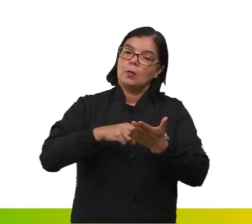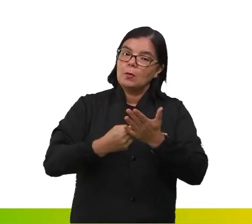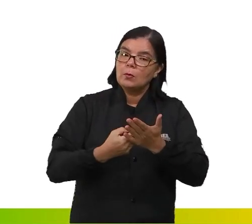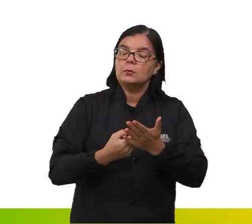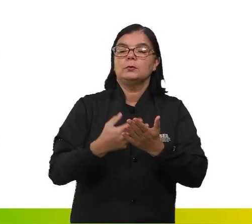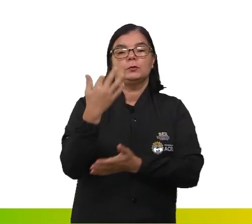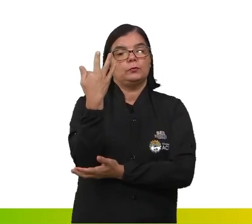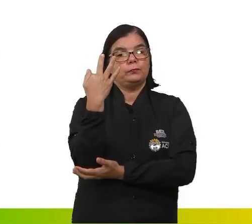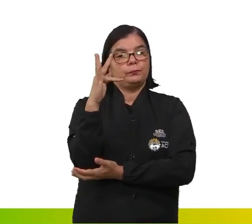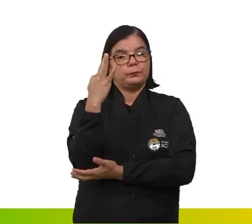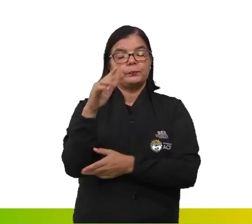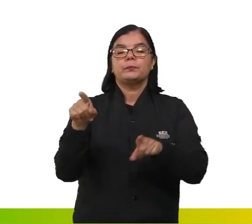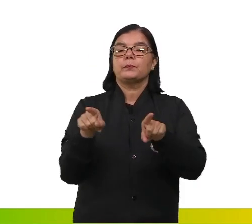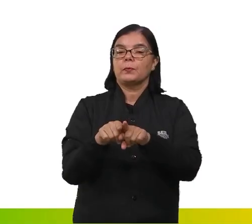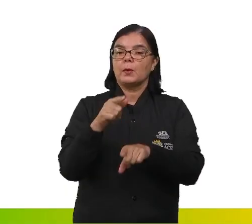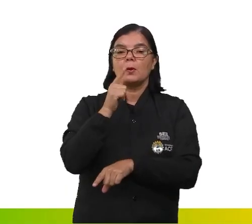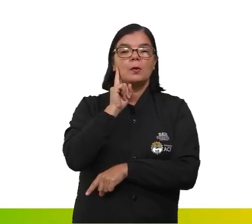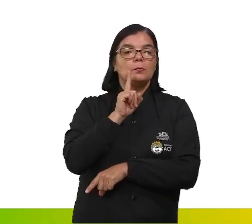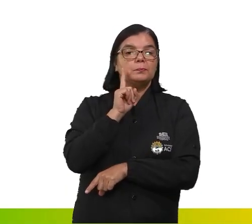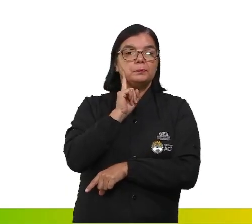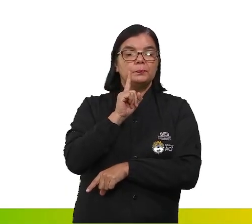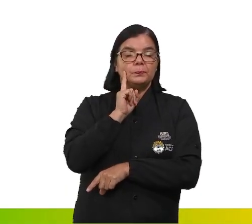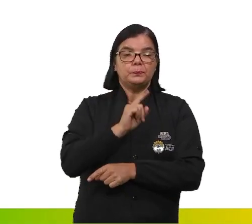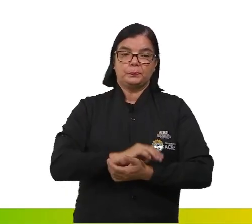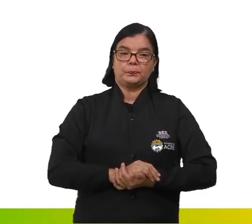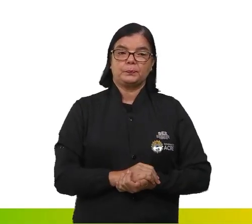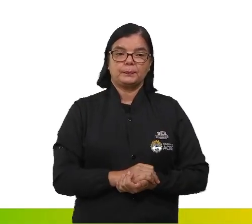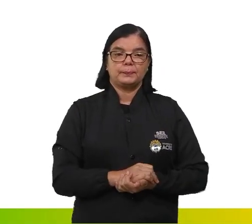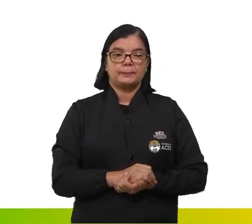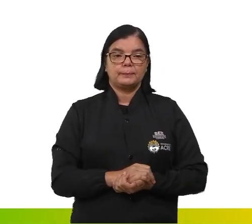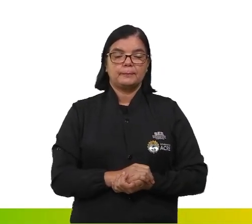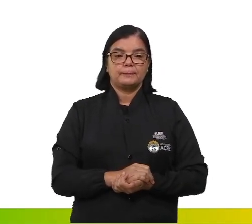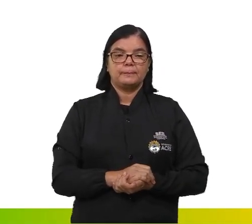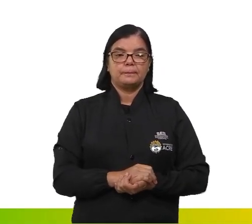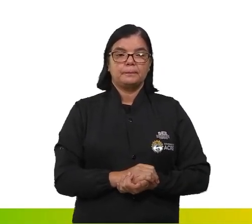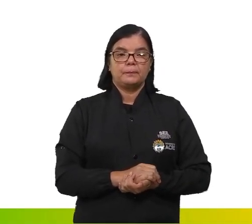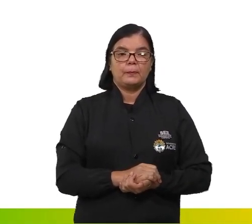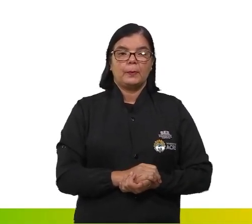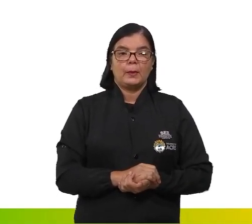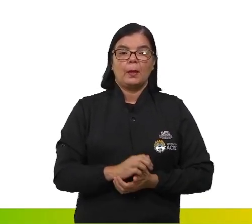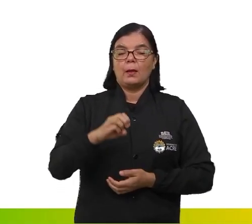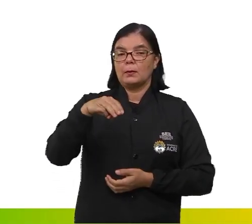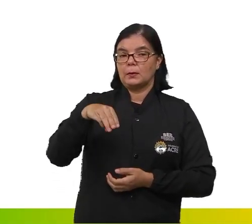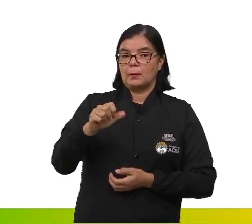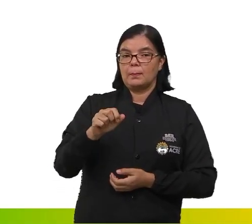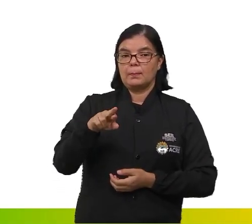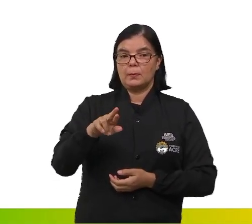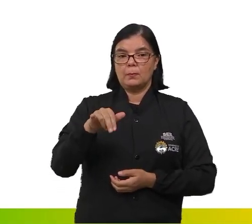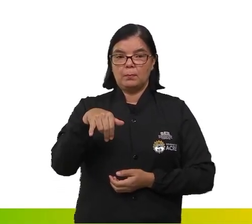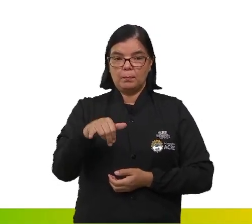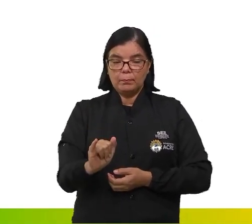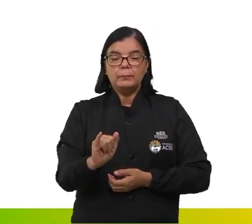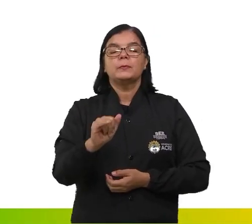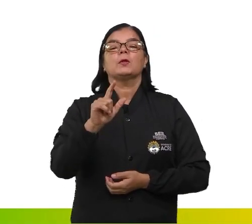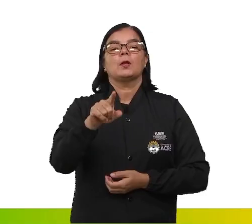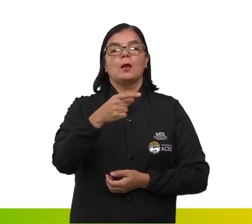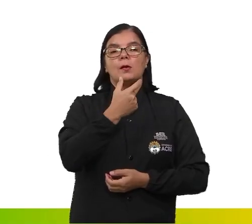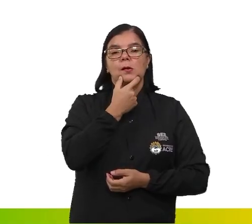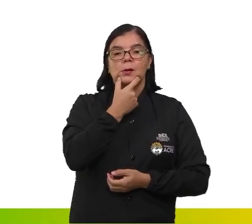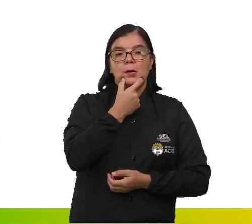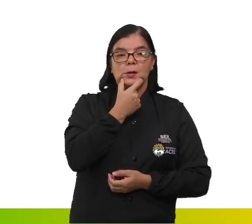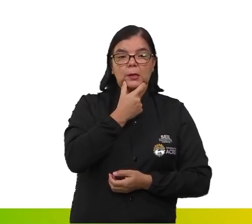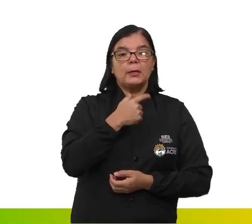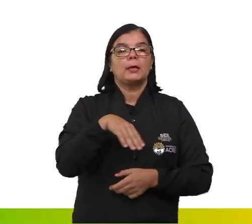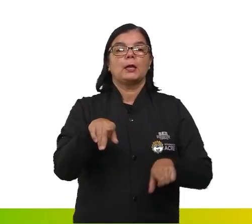língua francesa, que é uma língua neolatina. Então, já a Mary, que era inglesa,